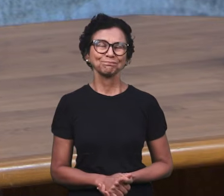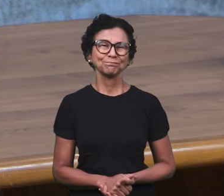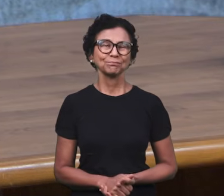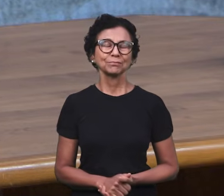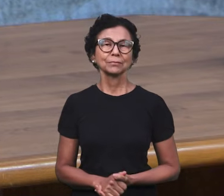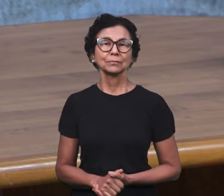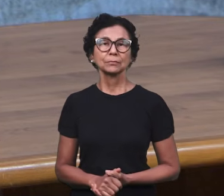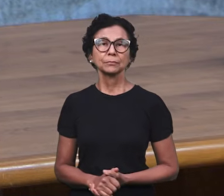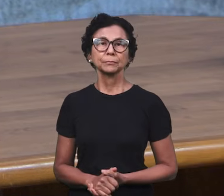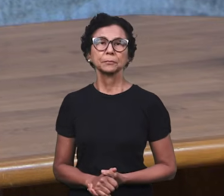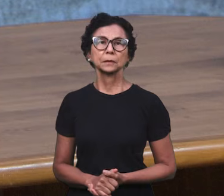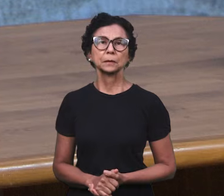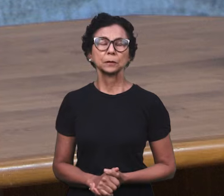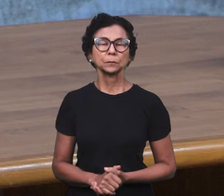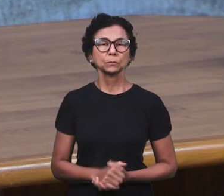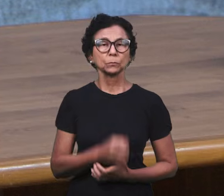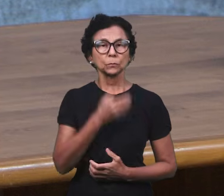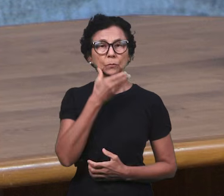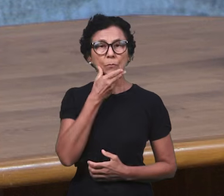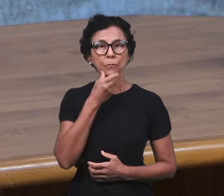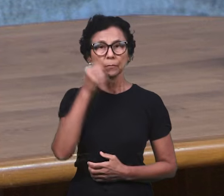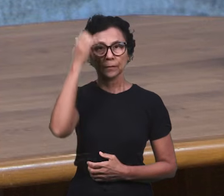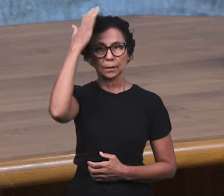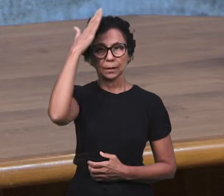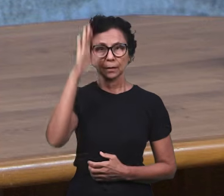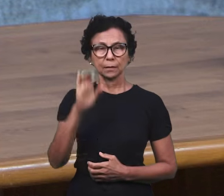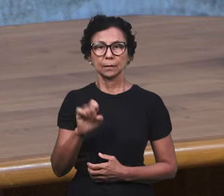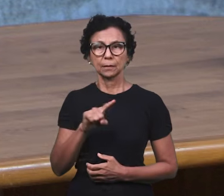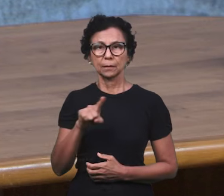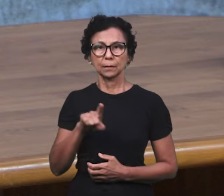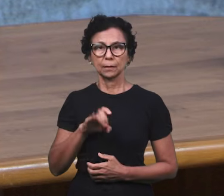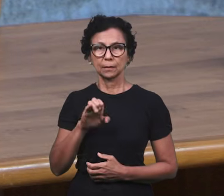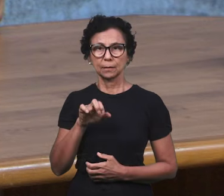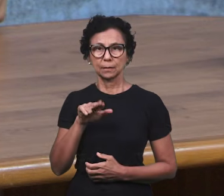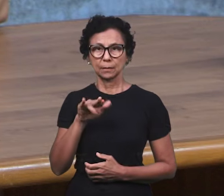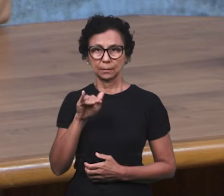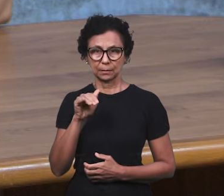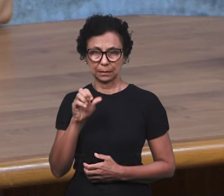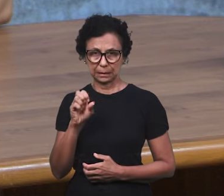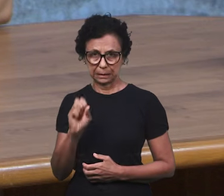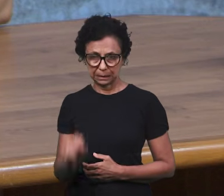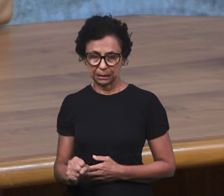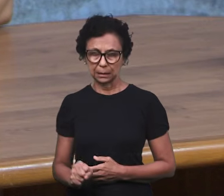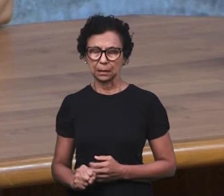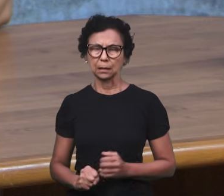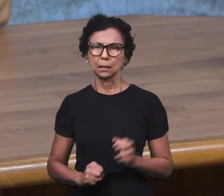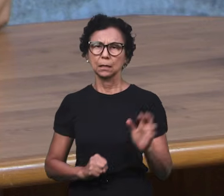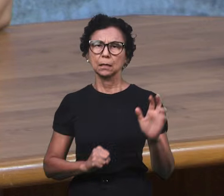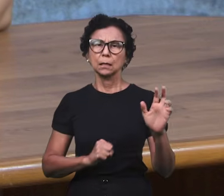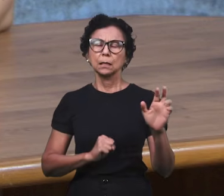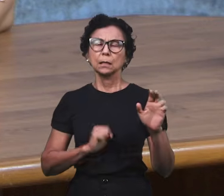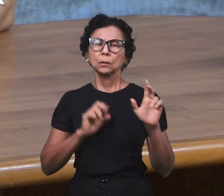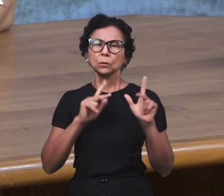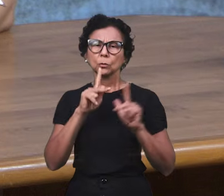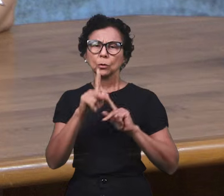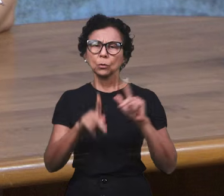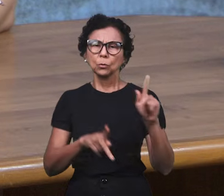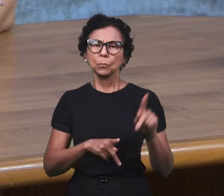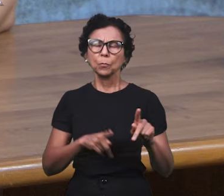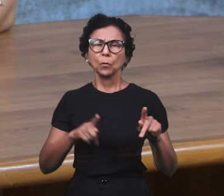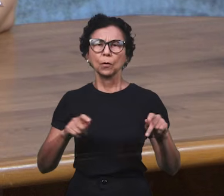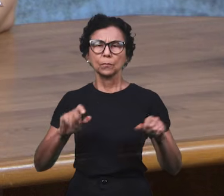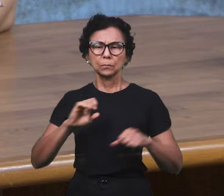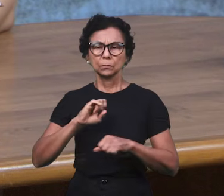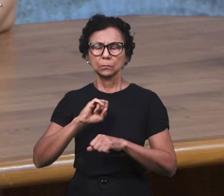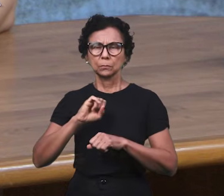Depois disto, Ezequias enviou por todo Israel e Judá e escreveu também